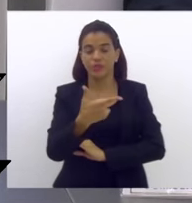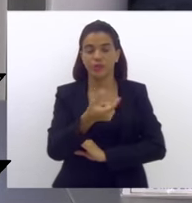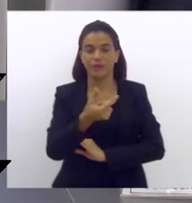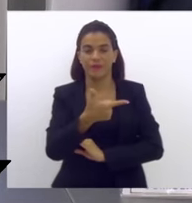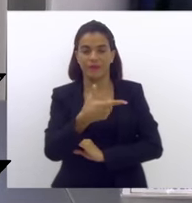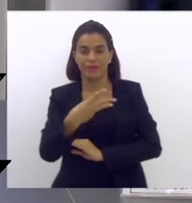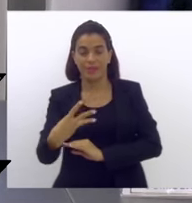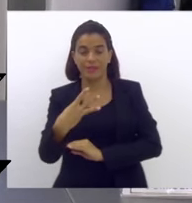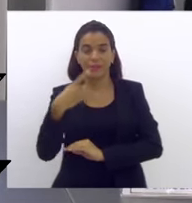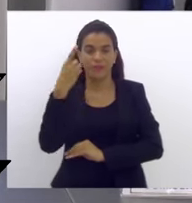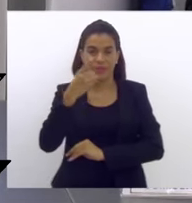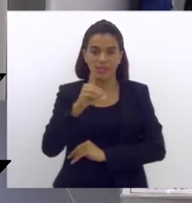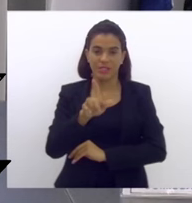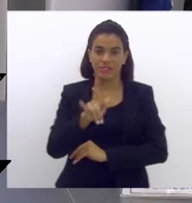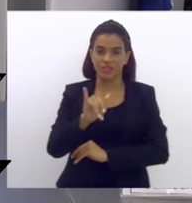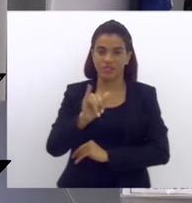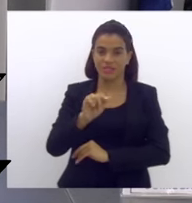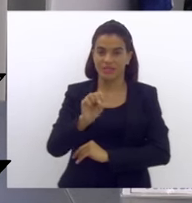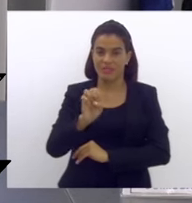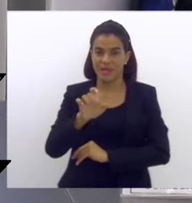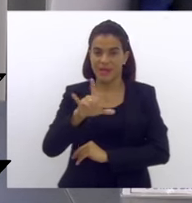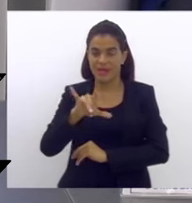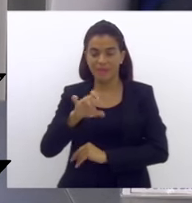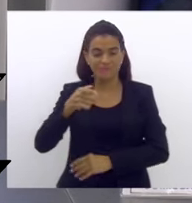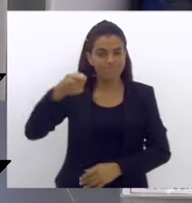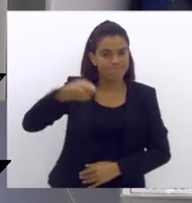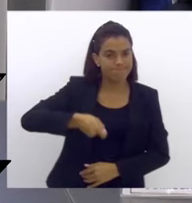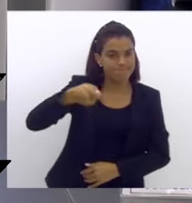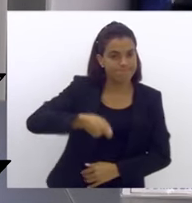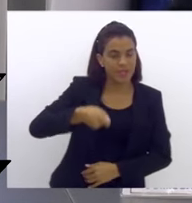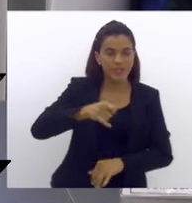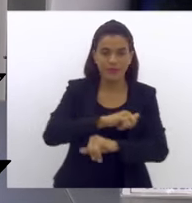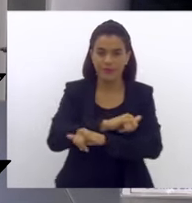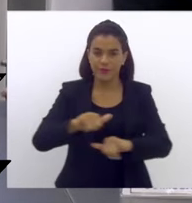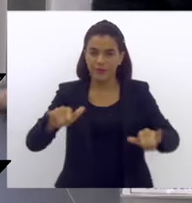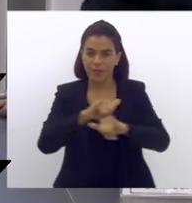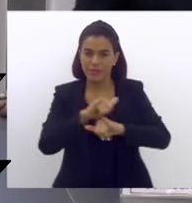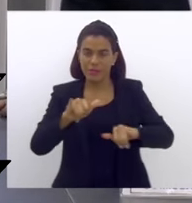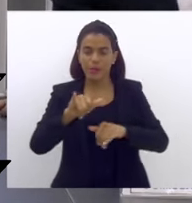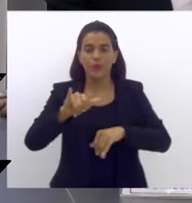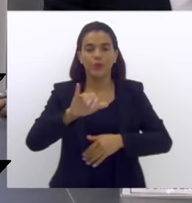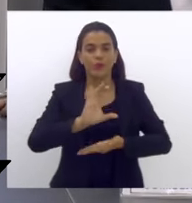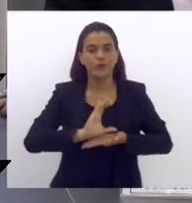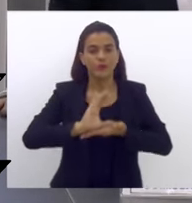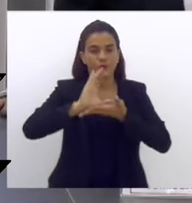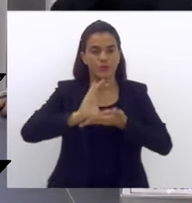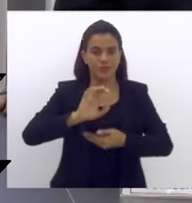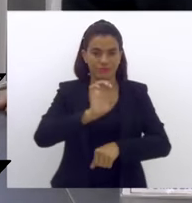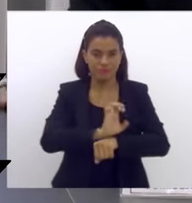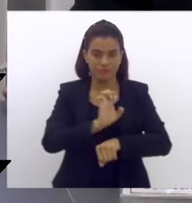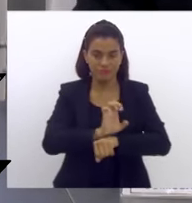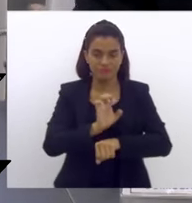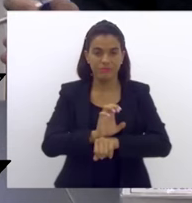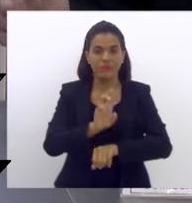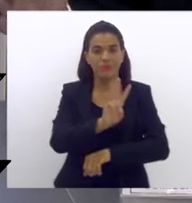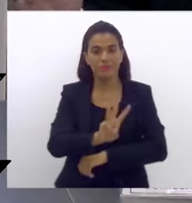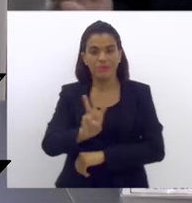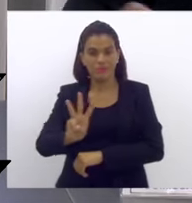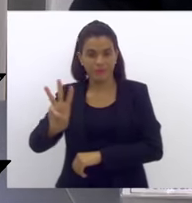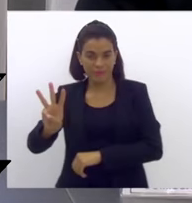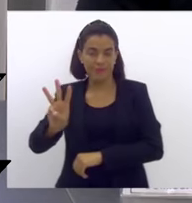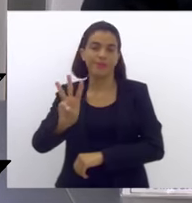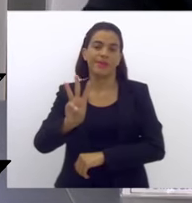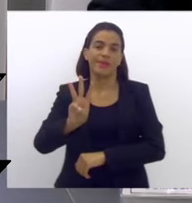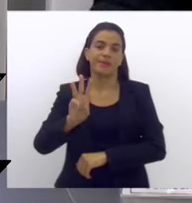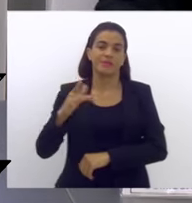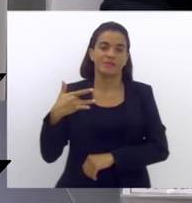autoria da deputada Gisele Monteiro que institui obrigatoriedade de divulgação dos conselhos Estaduais na página virtual da Secretaria Estadual de